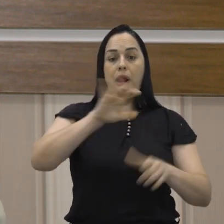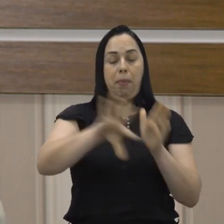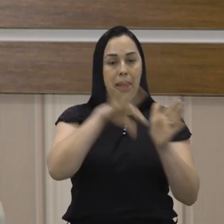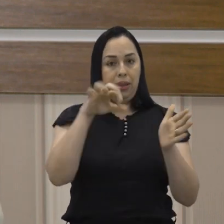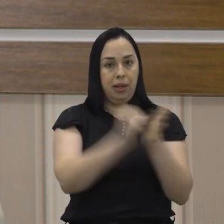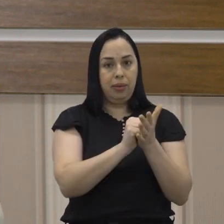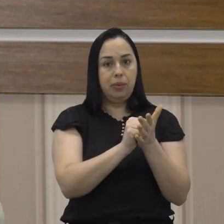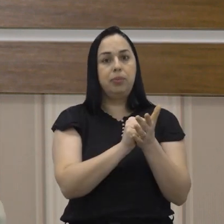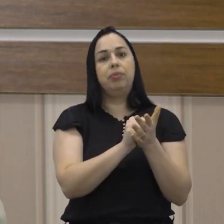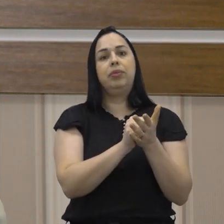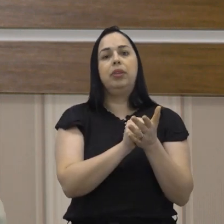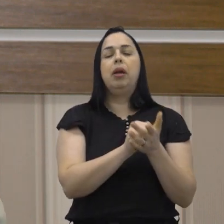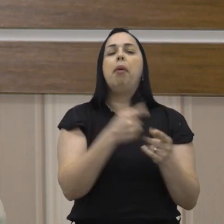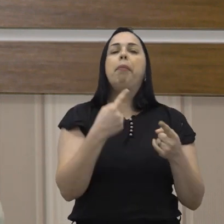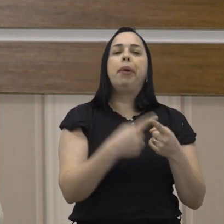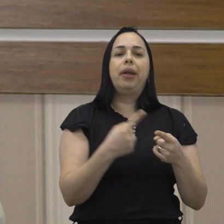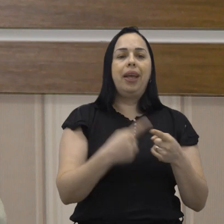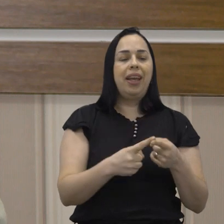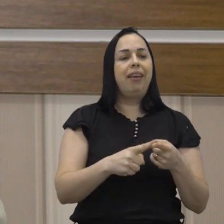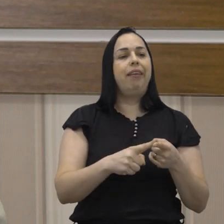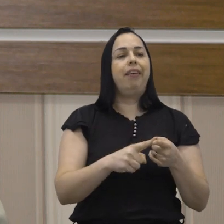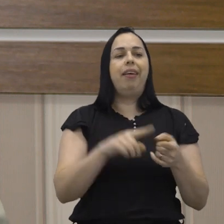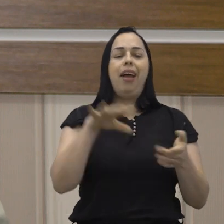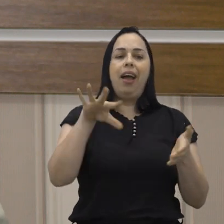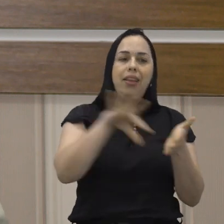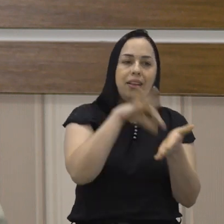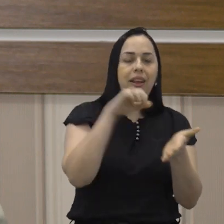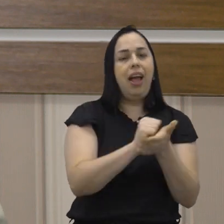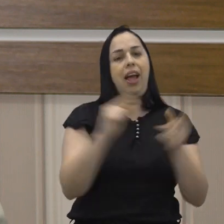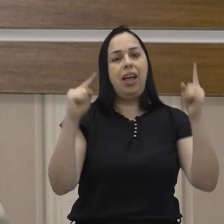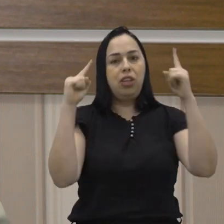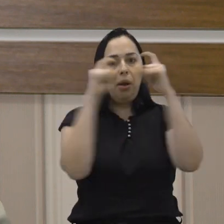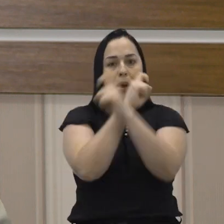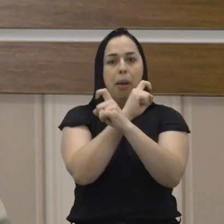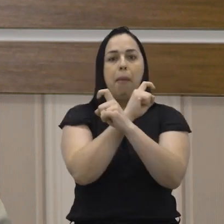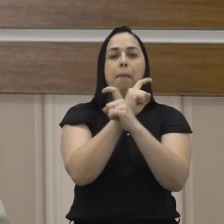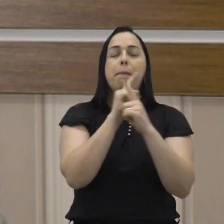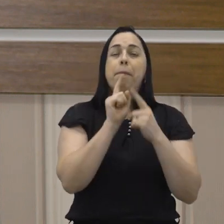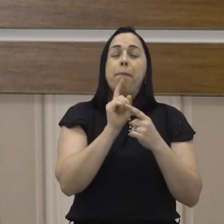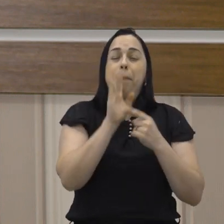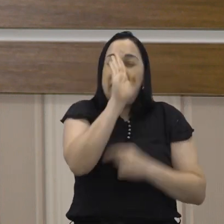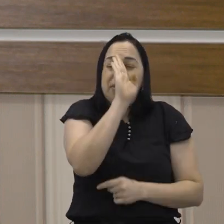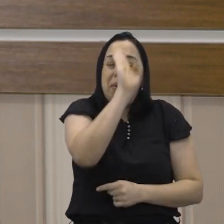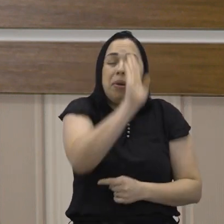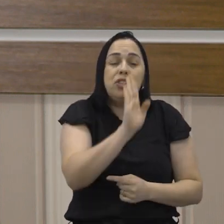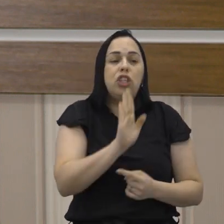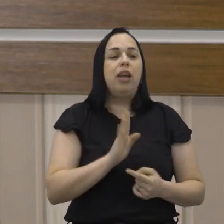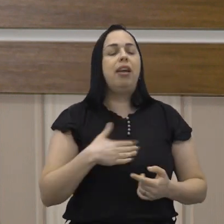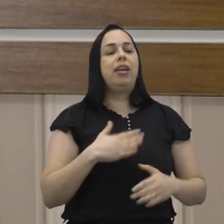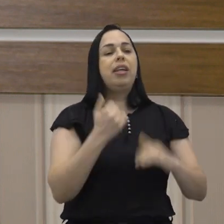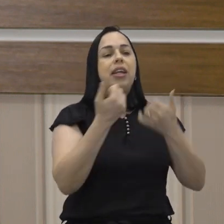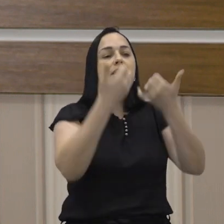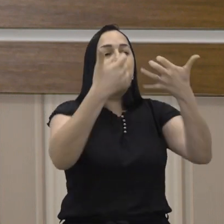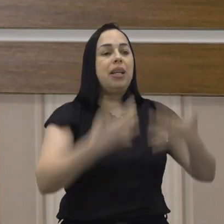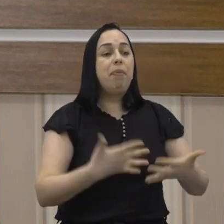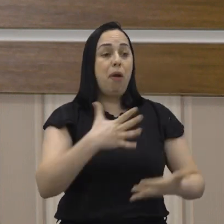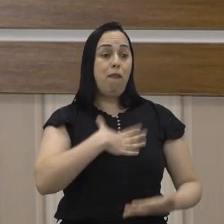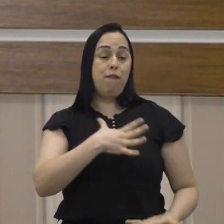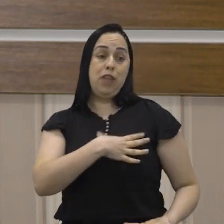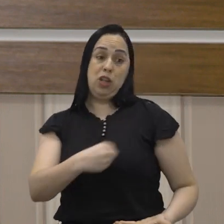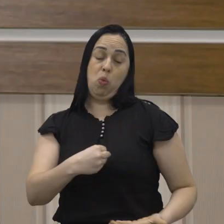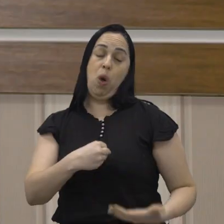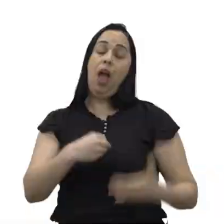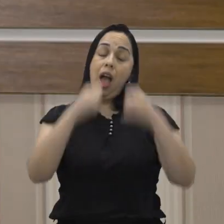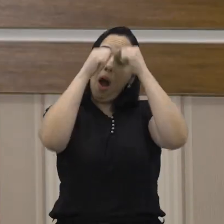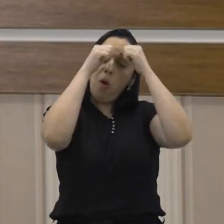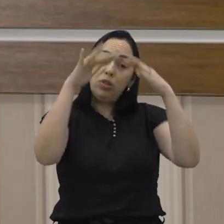deles é na matrícula, com uma certa dificuldade em conseguir a matrícula, principalmente depois que eles revelam ao colégio que o filho